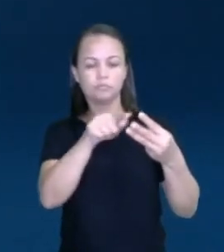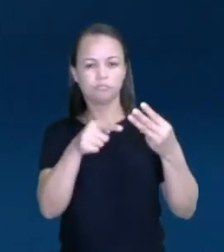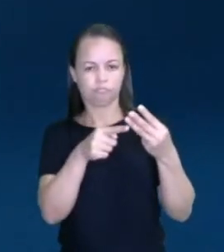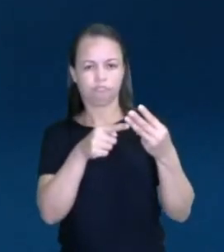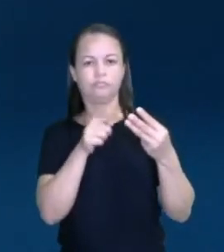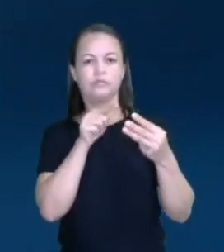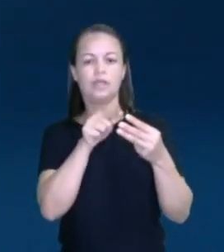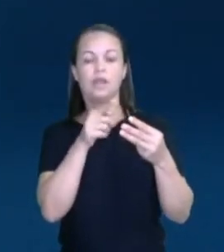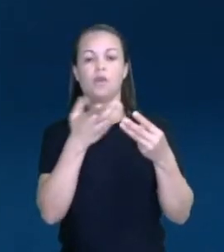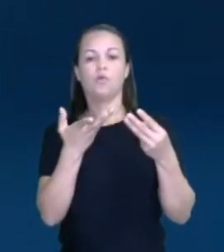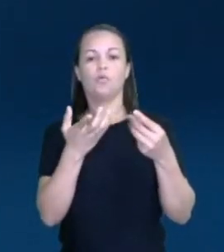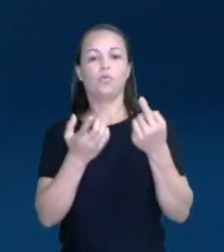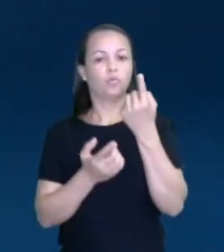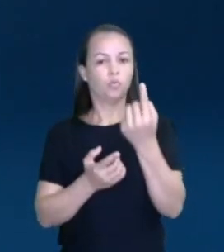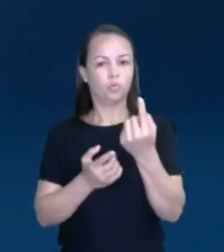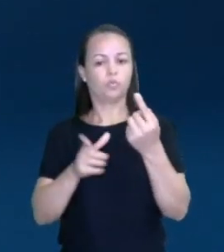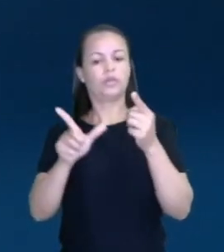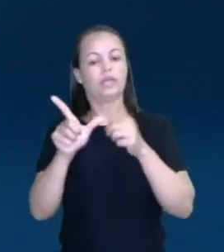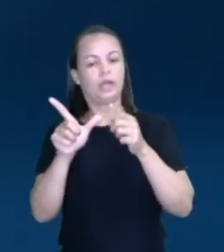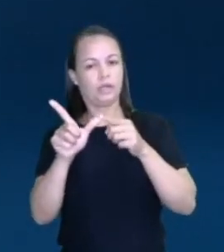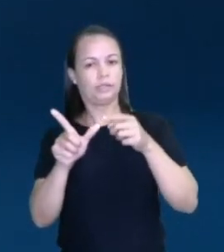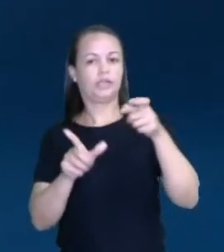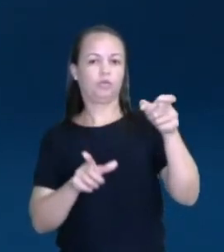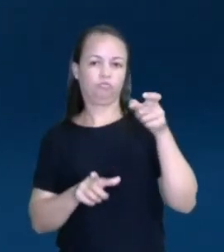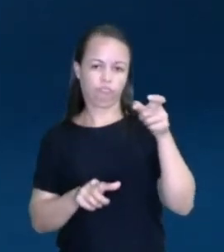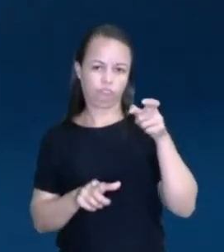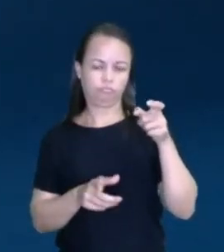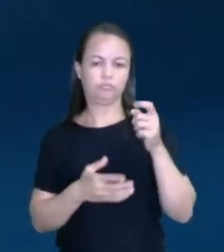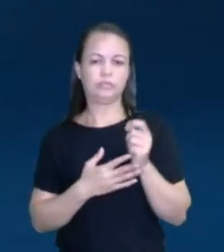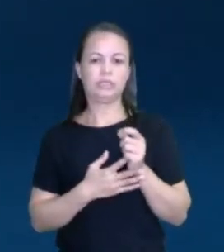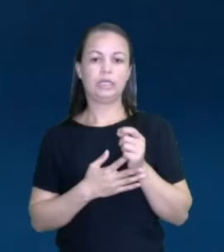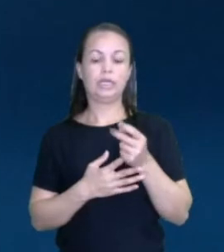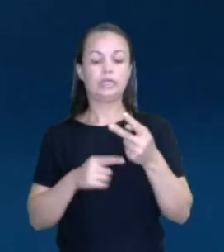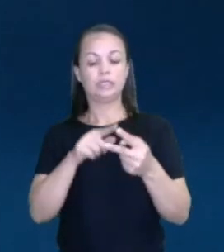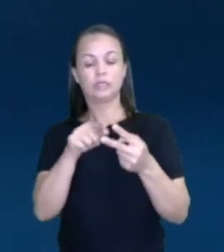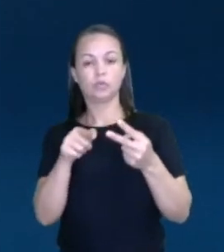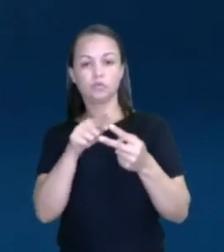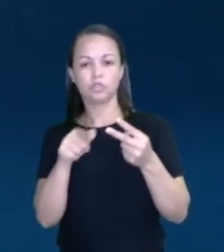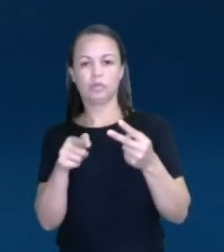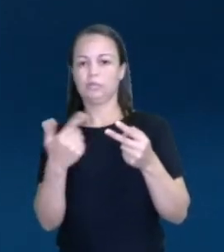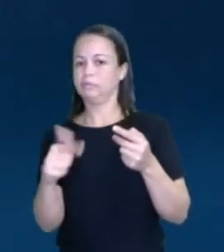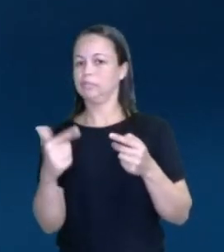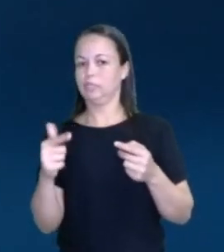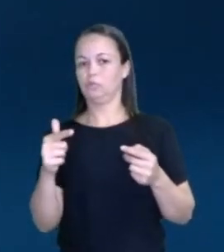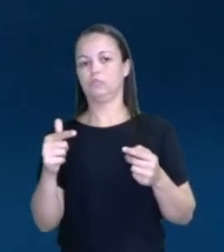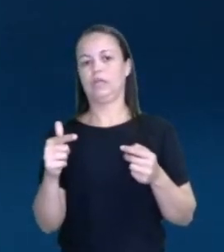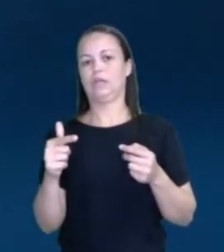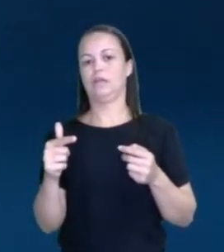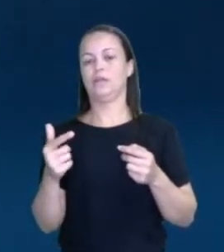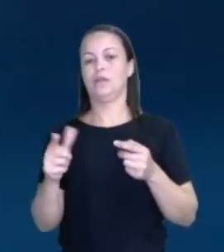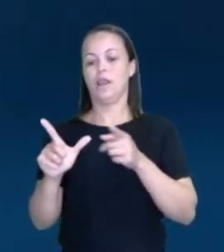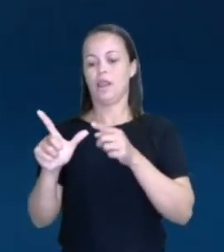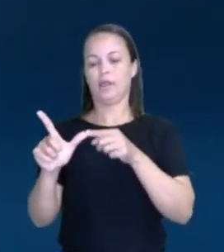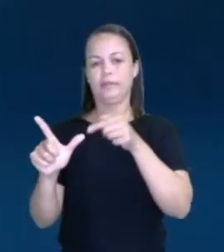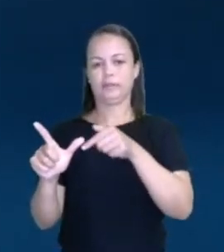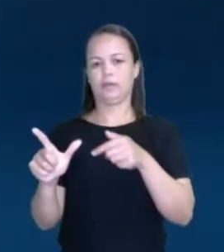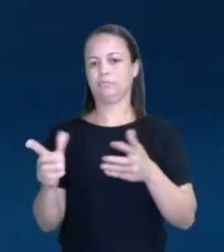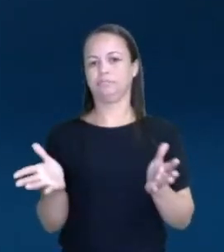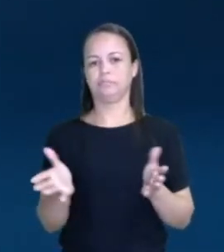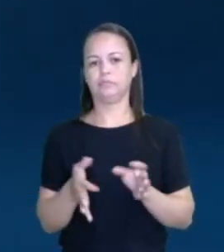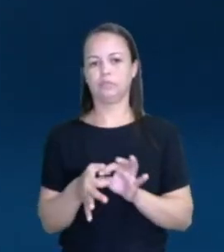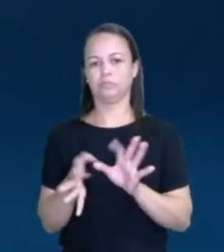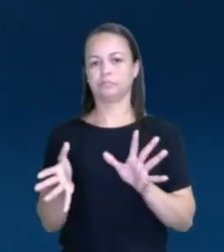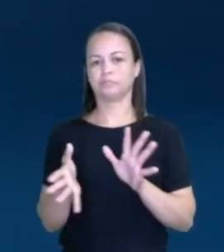eu tenho um termo só que tem letra, que é o x, e tenho 2 termos que não tem letra, que são termos independentes. O que é que eu